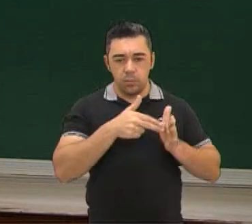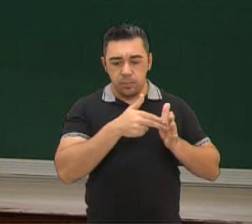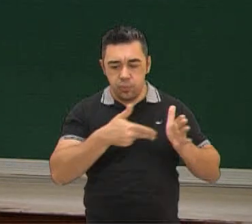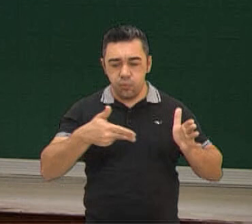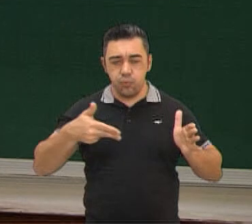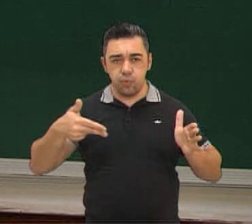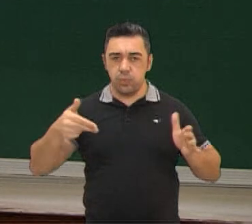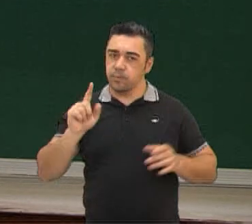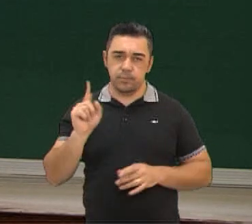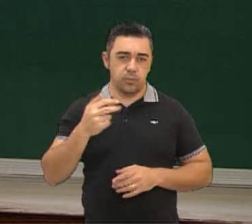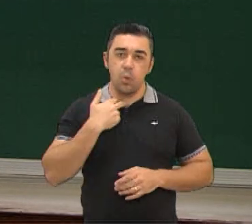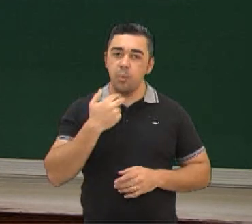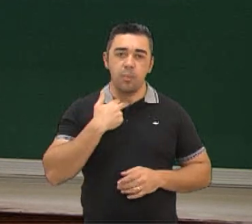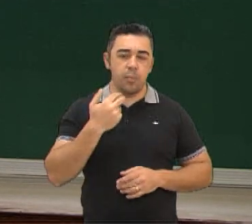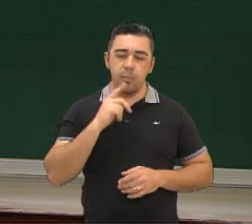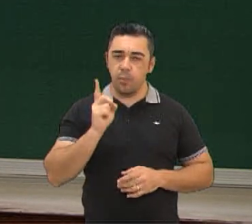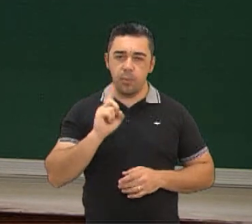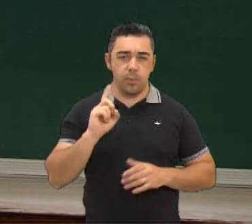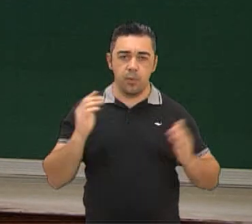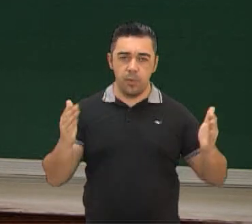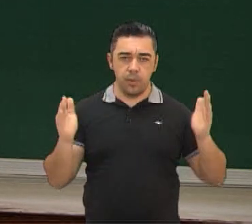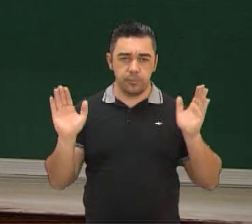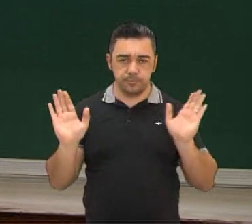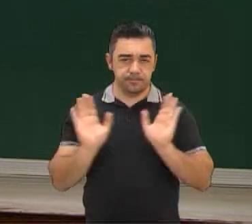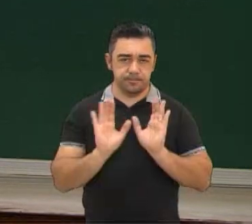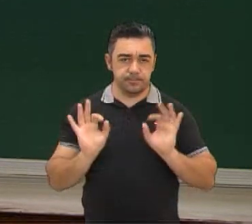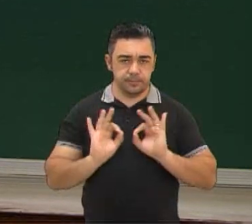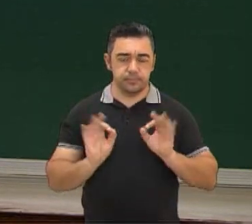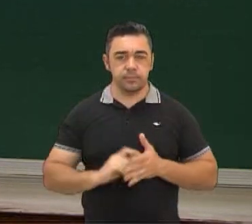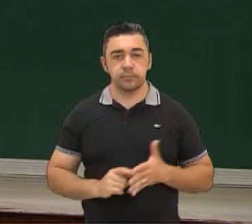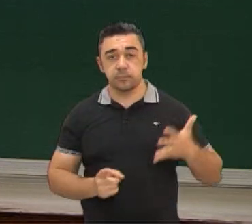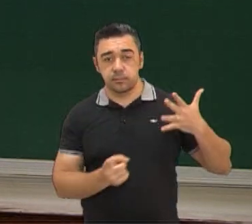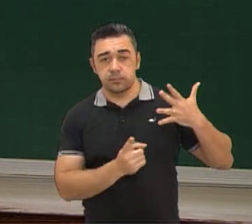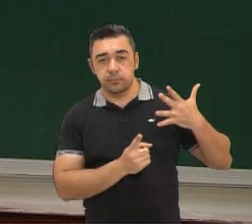piscina. O jogador não pode se apoiar em nenhuma das paredes, tá?